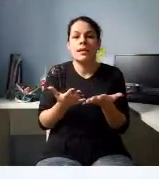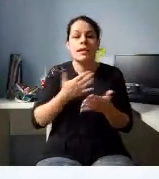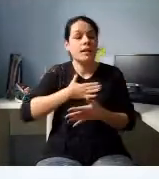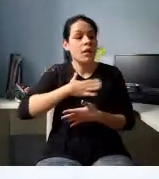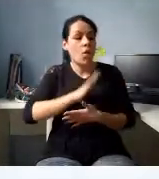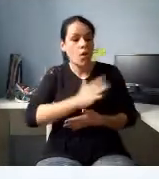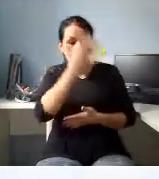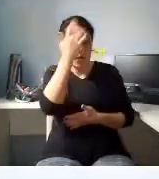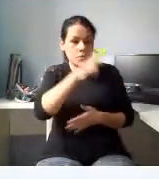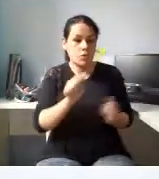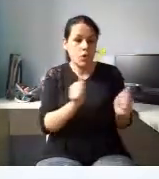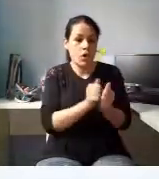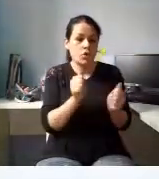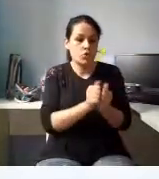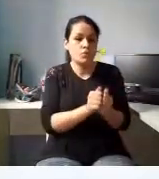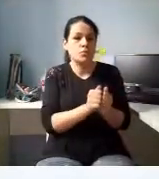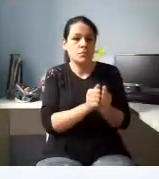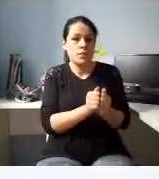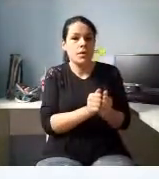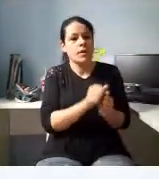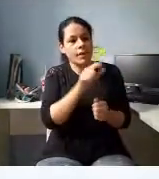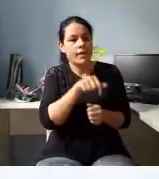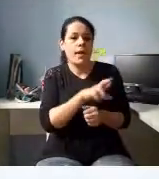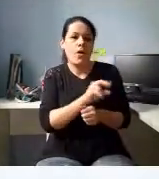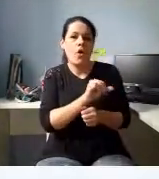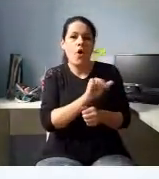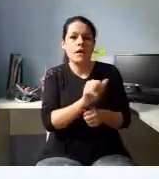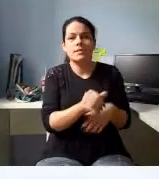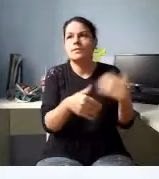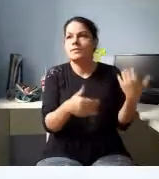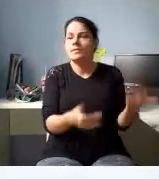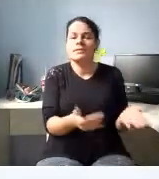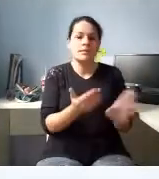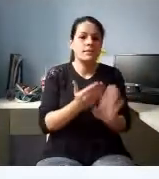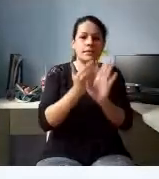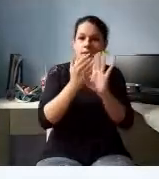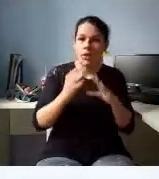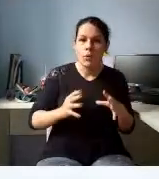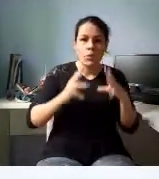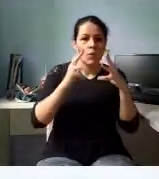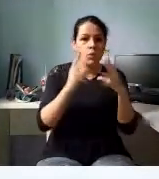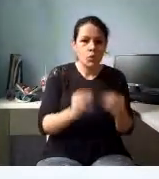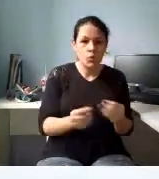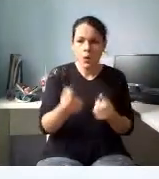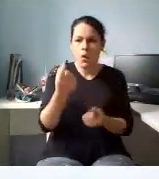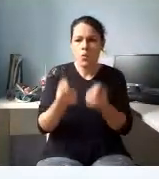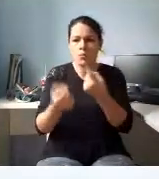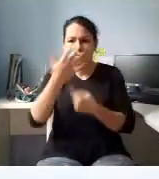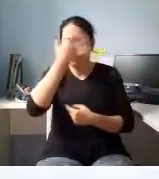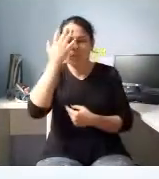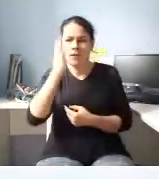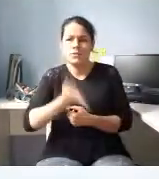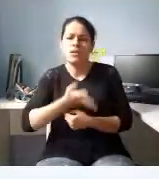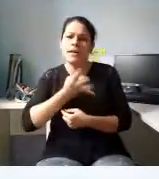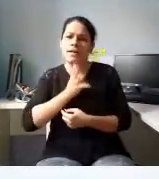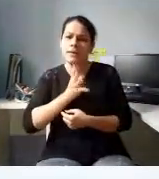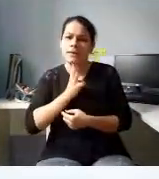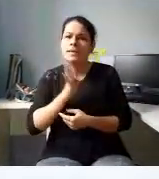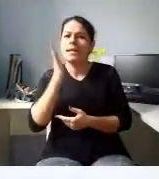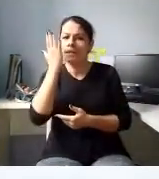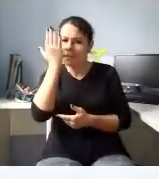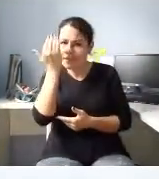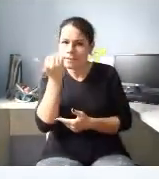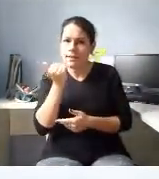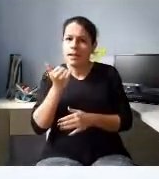correligionário, que Baleia Rossi. Então, isso para alguns que conhecem, que têm mais ou menos o